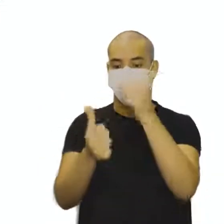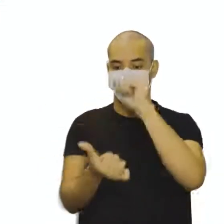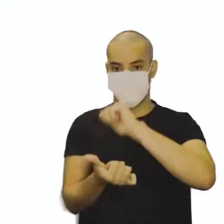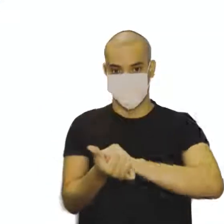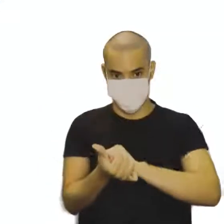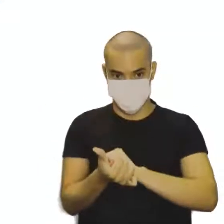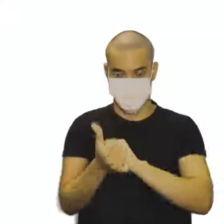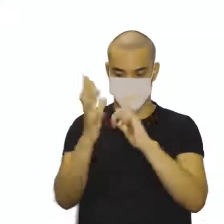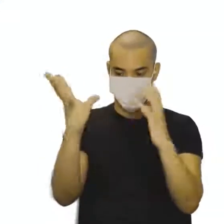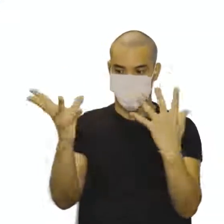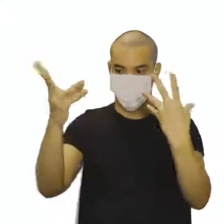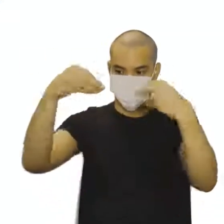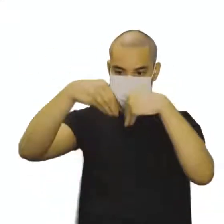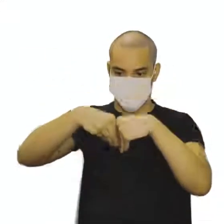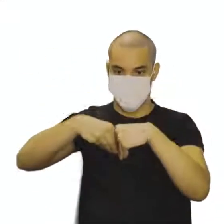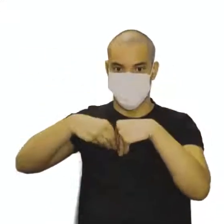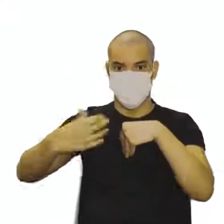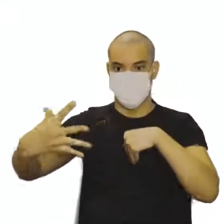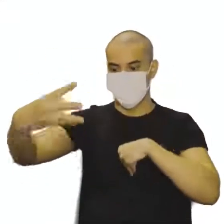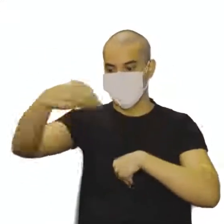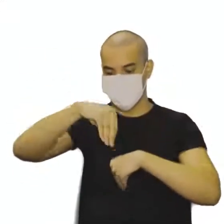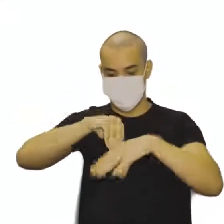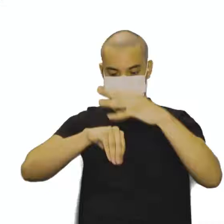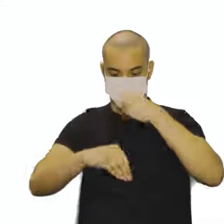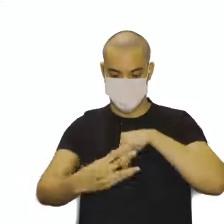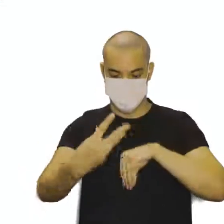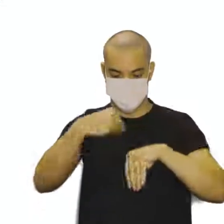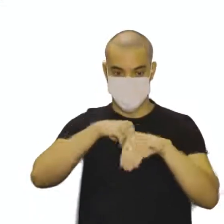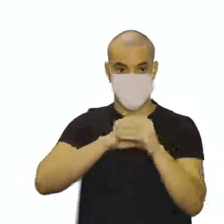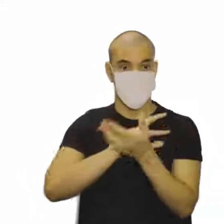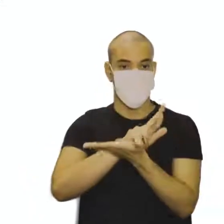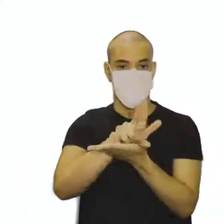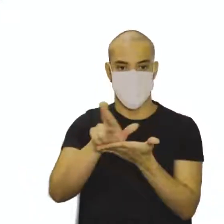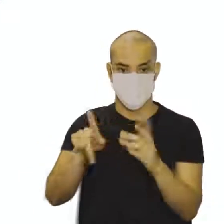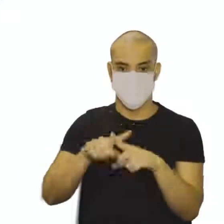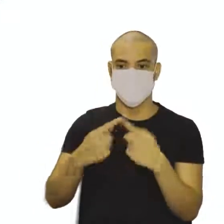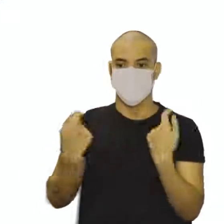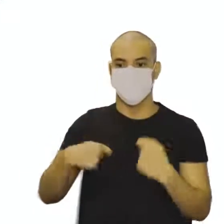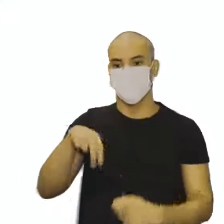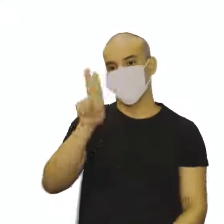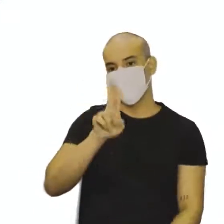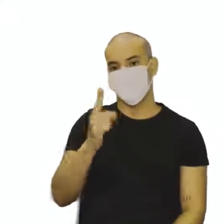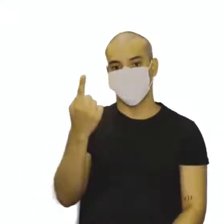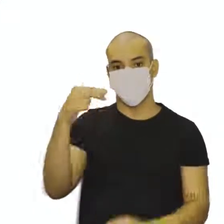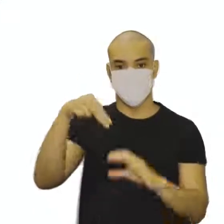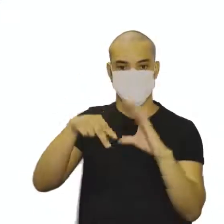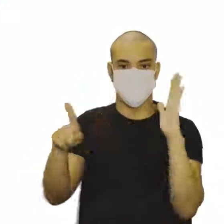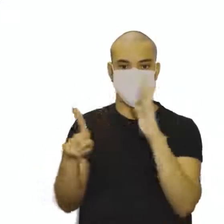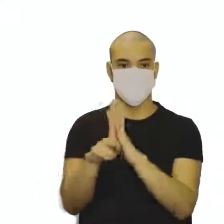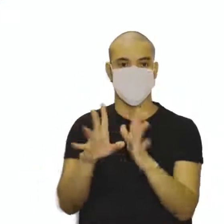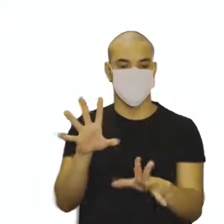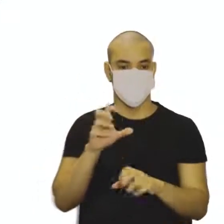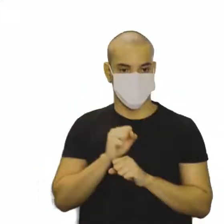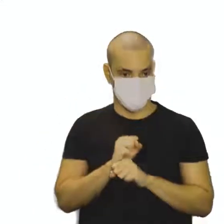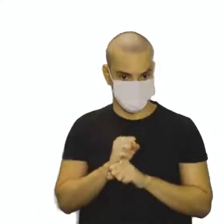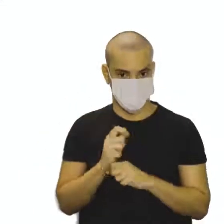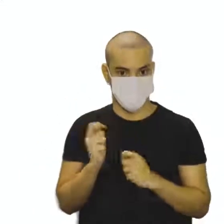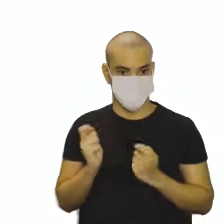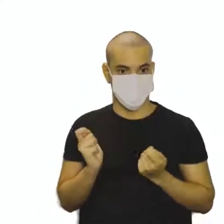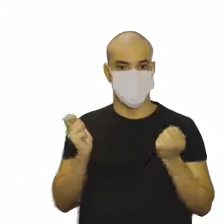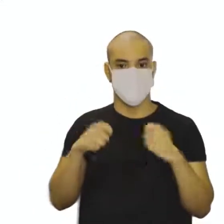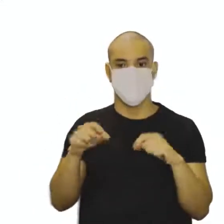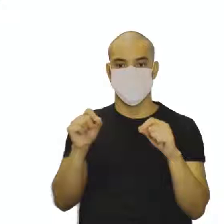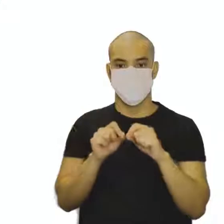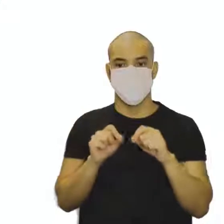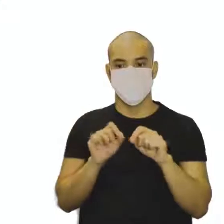só, acoplar vários indutores, mas eu tenho que usar um núcleo apropriado para poder fazer